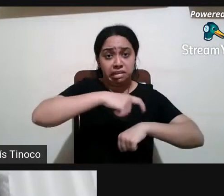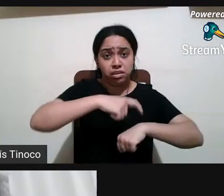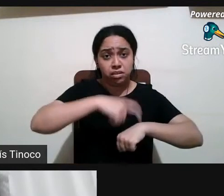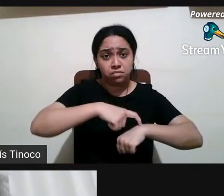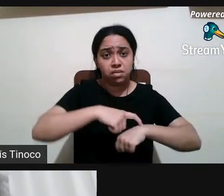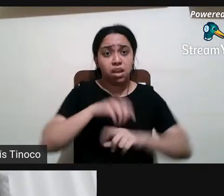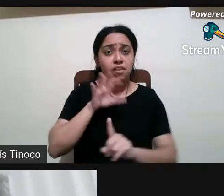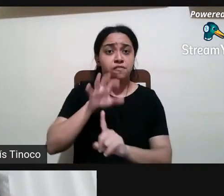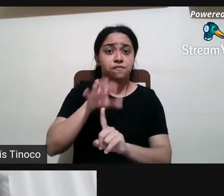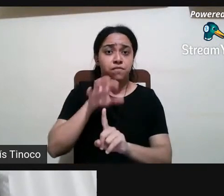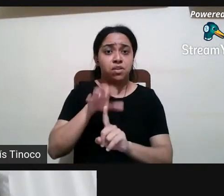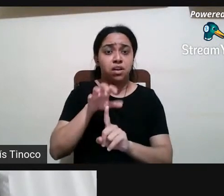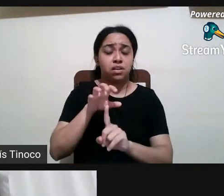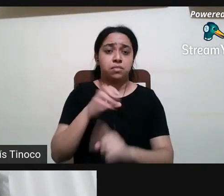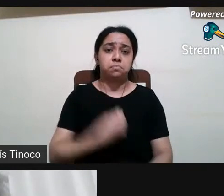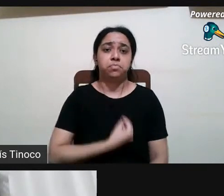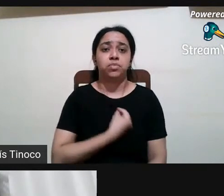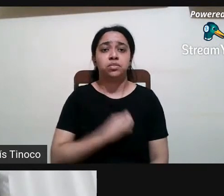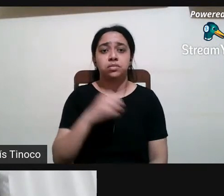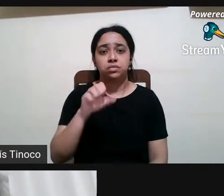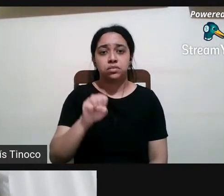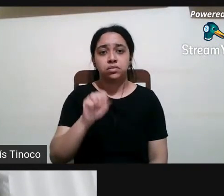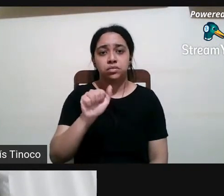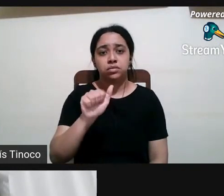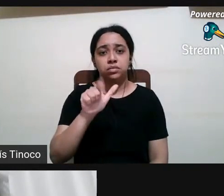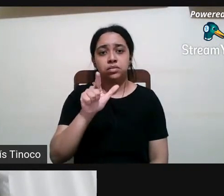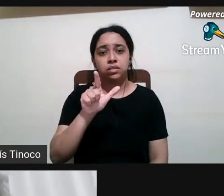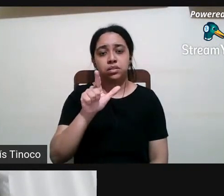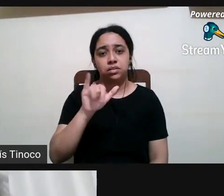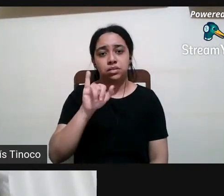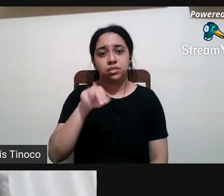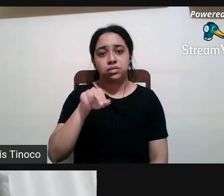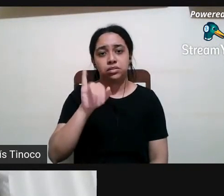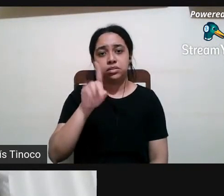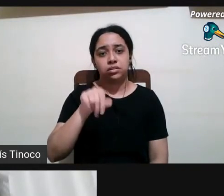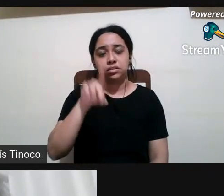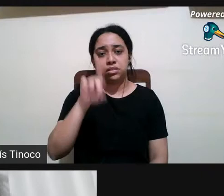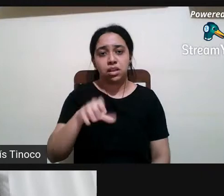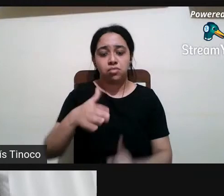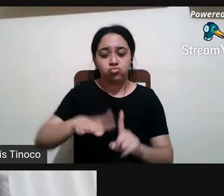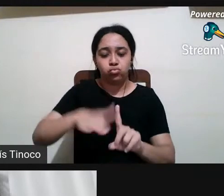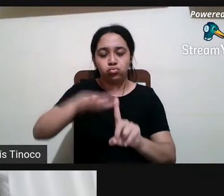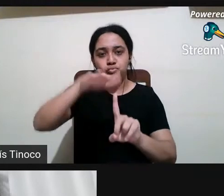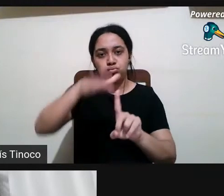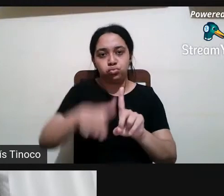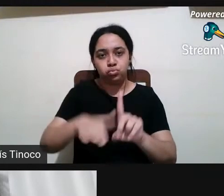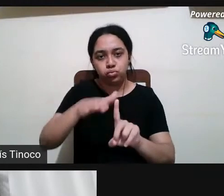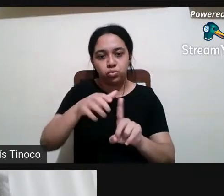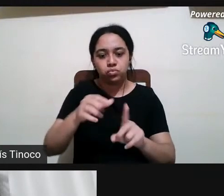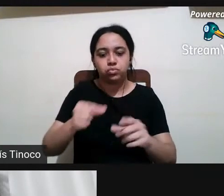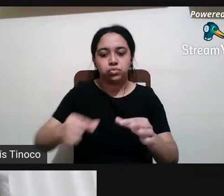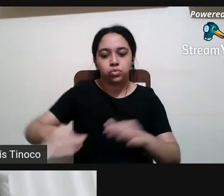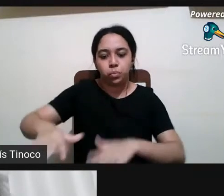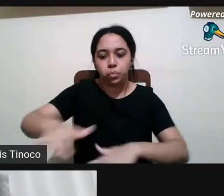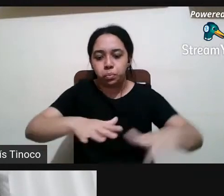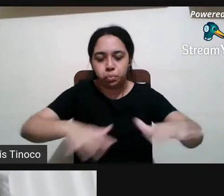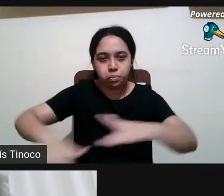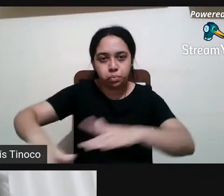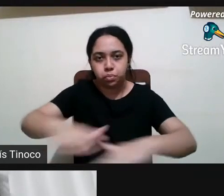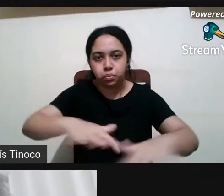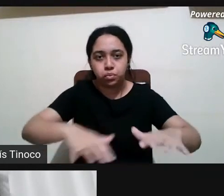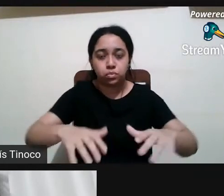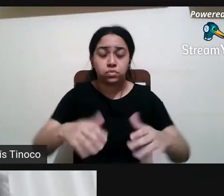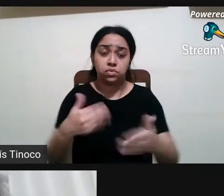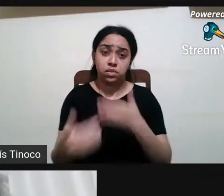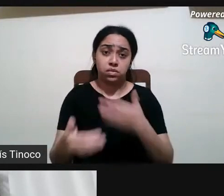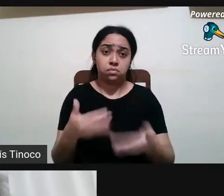influência da salinidade, que mexe na densidade de flutuabilidade dessas partículas, e dependendo da localização